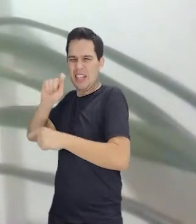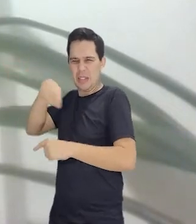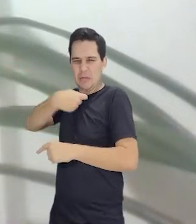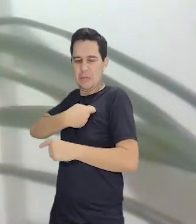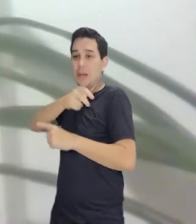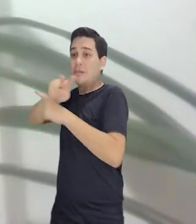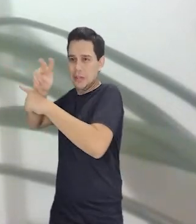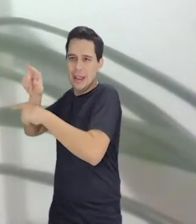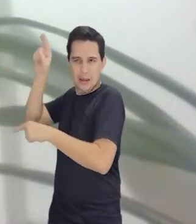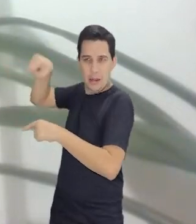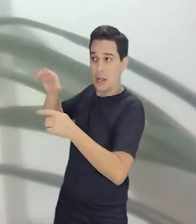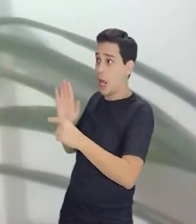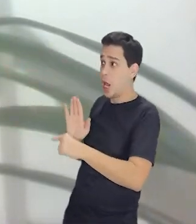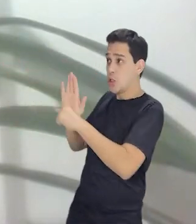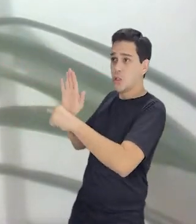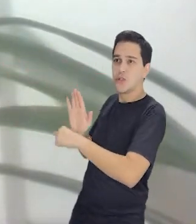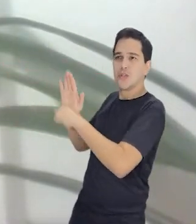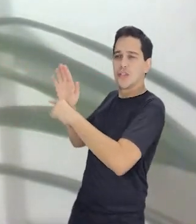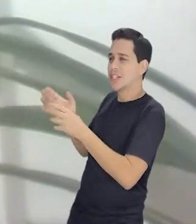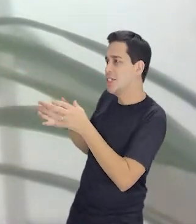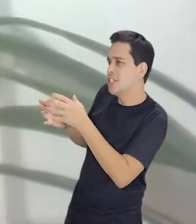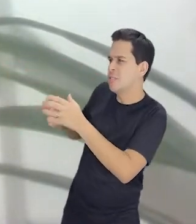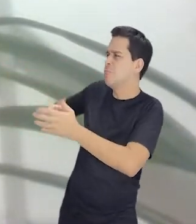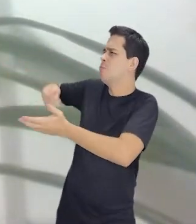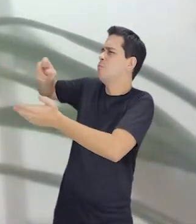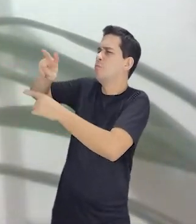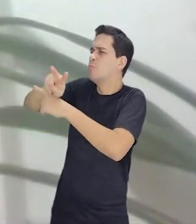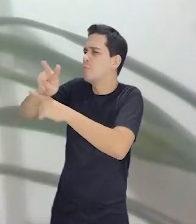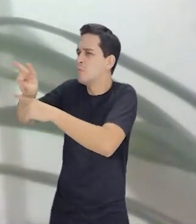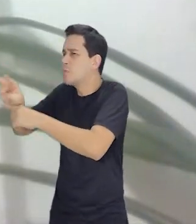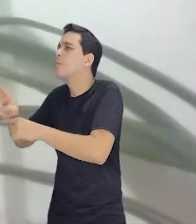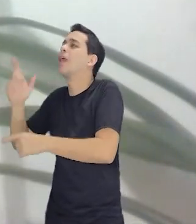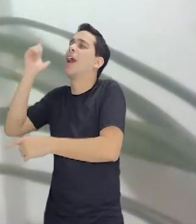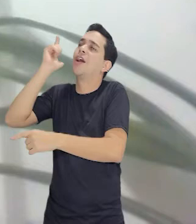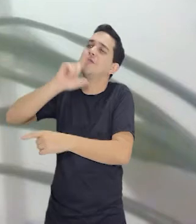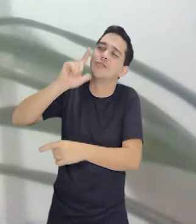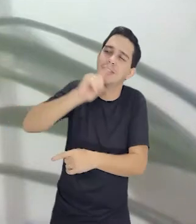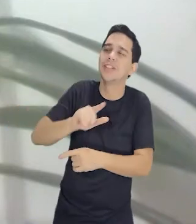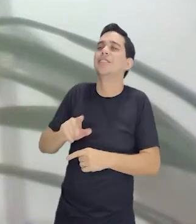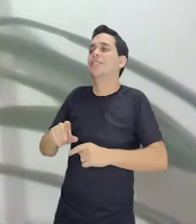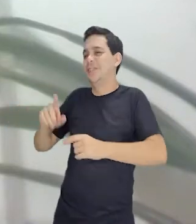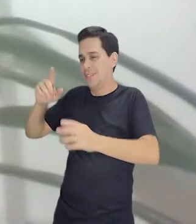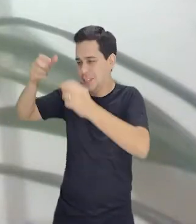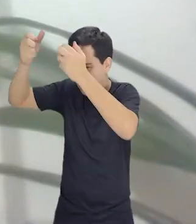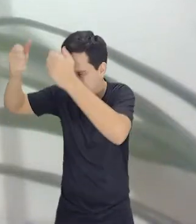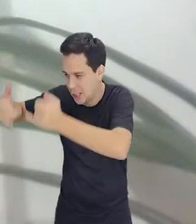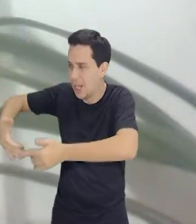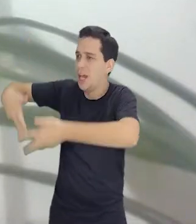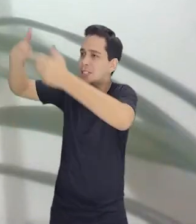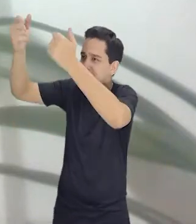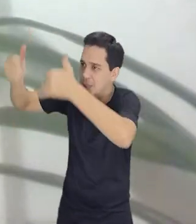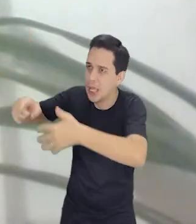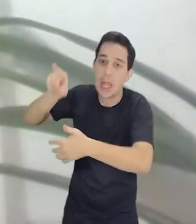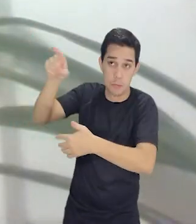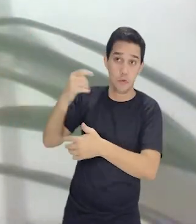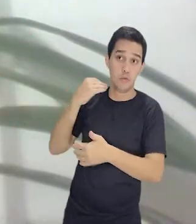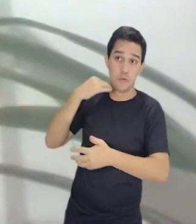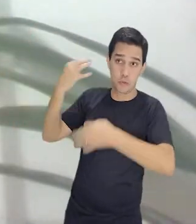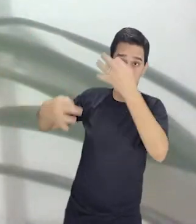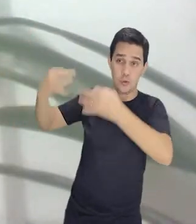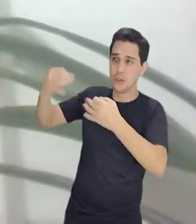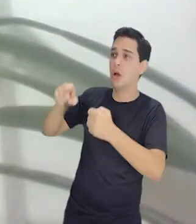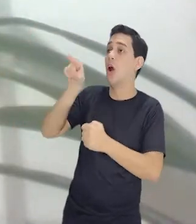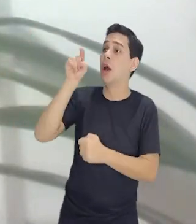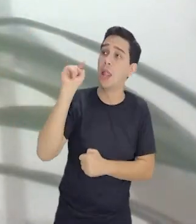que, na minha visão, foi essencial para que houvesse o êxito, pois foi possível expor essas especificidades, o descumprimento do